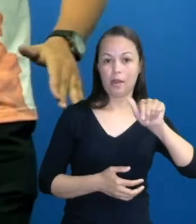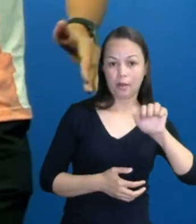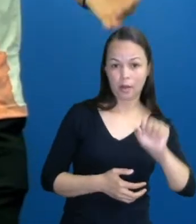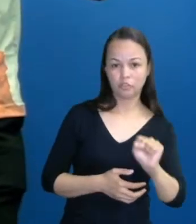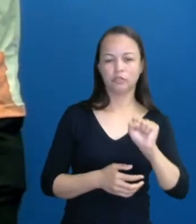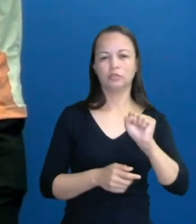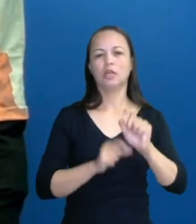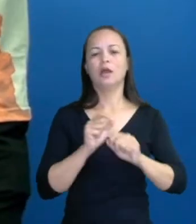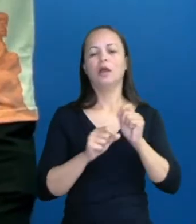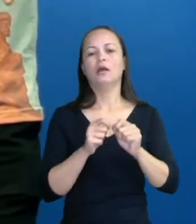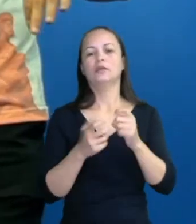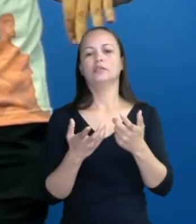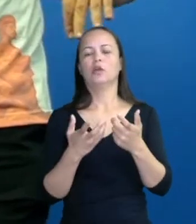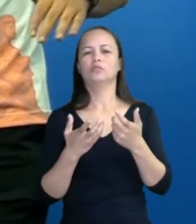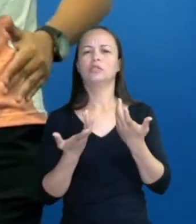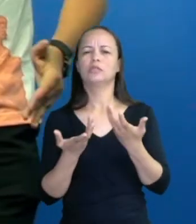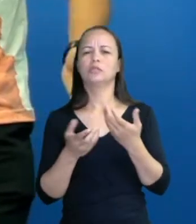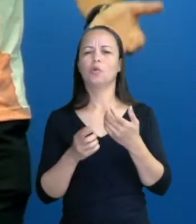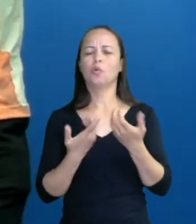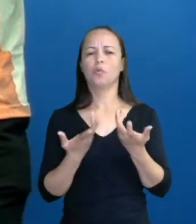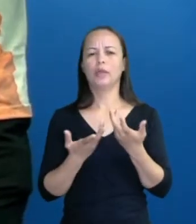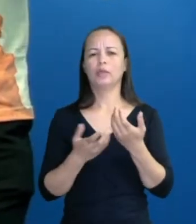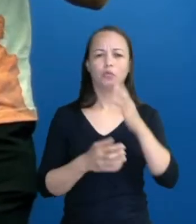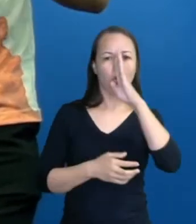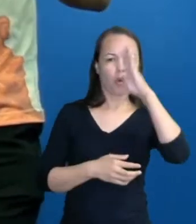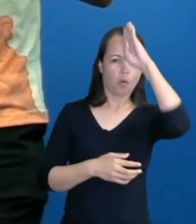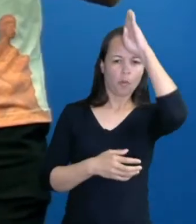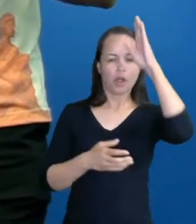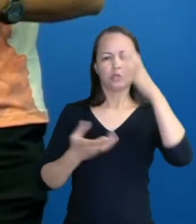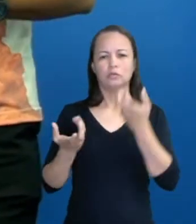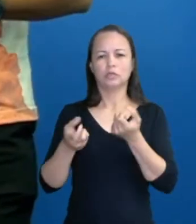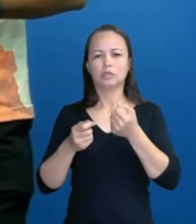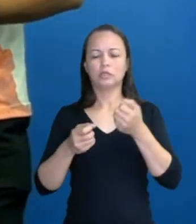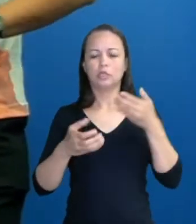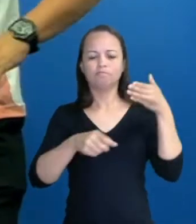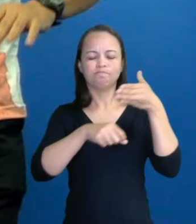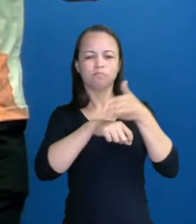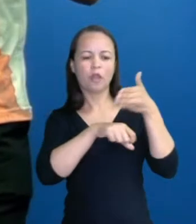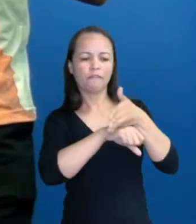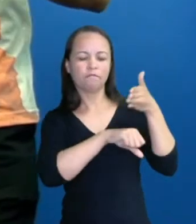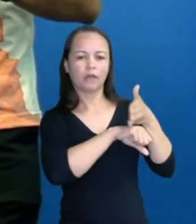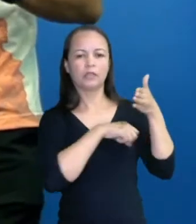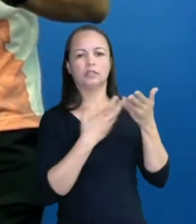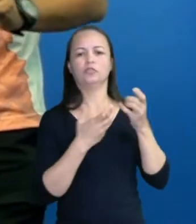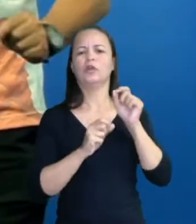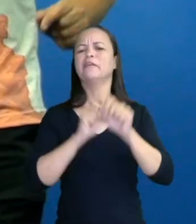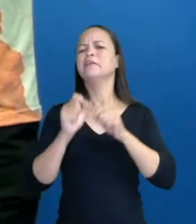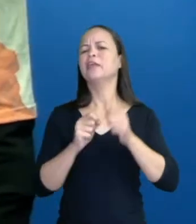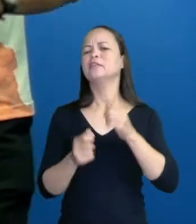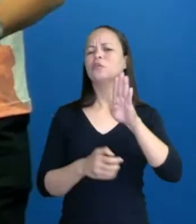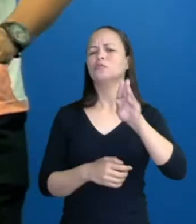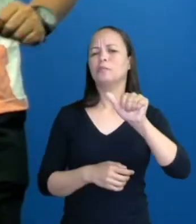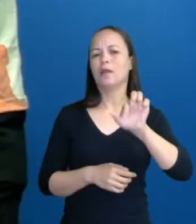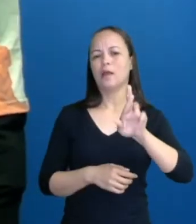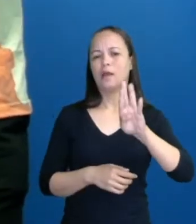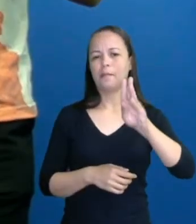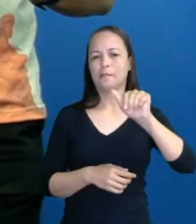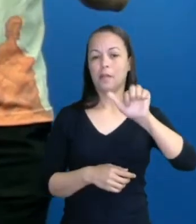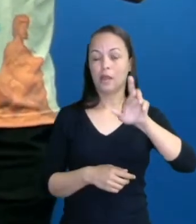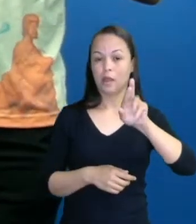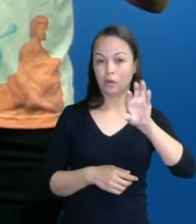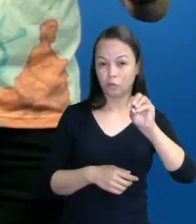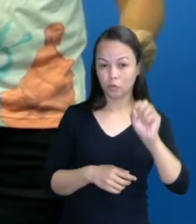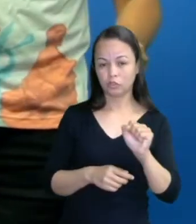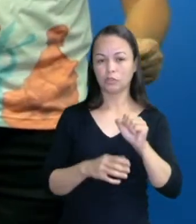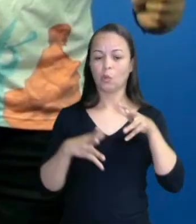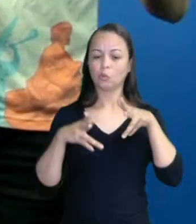concluímos dizendo que o Império Romano se desintegra justamente por conta das invasões bárbaras. Quem são os bárbaros? Os bárbaros são